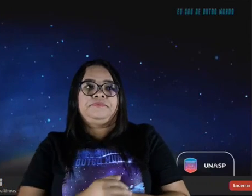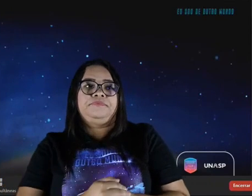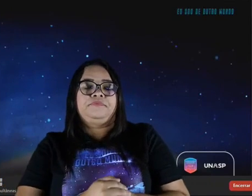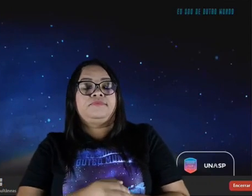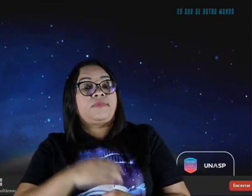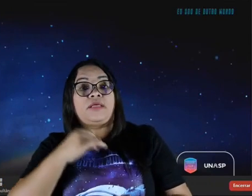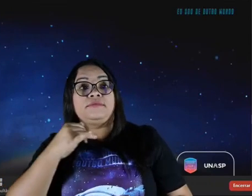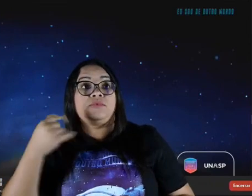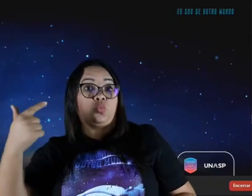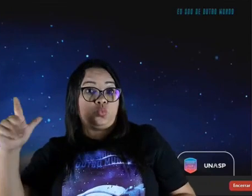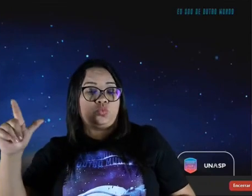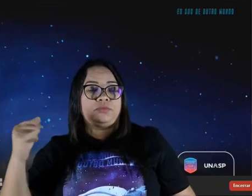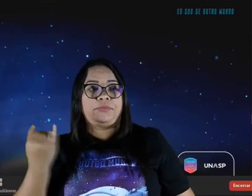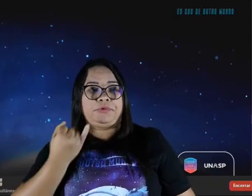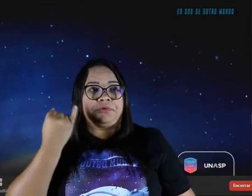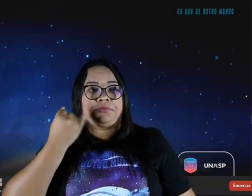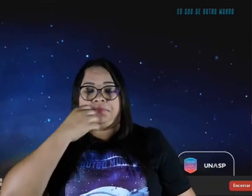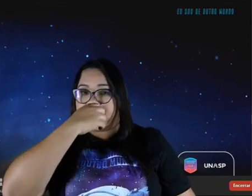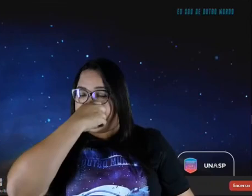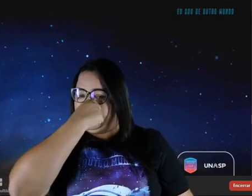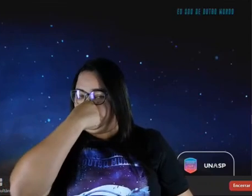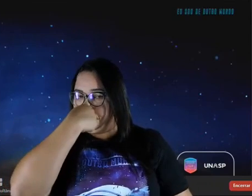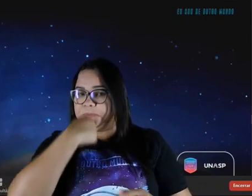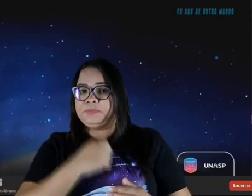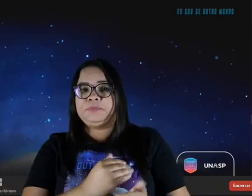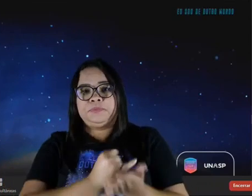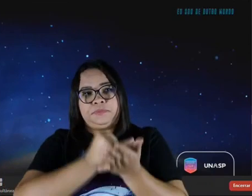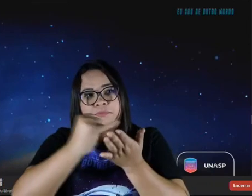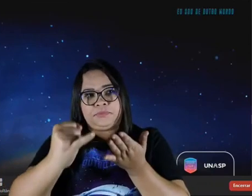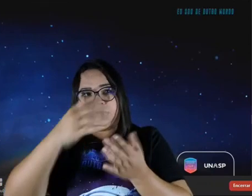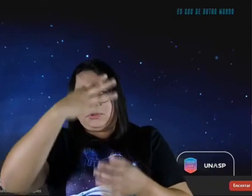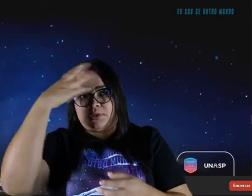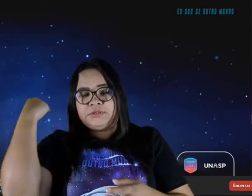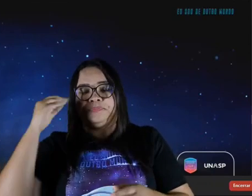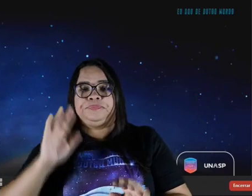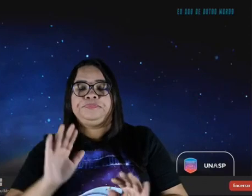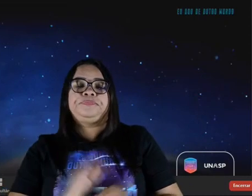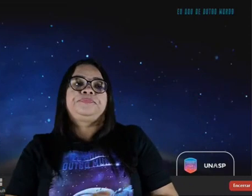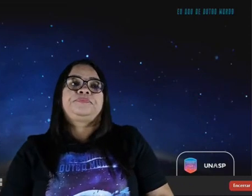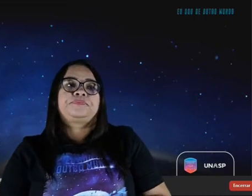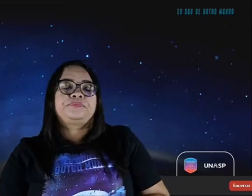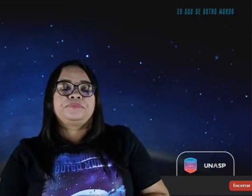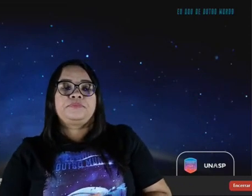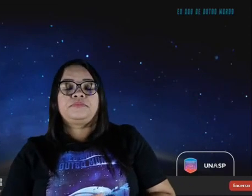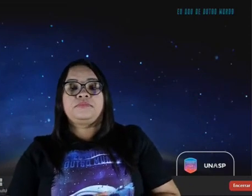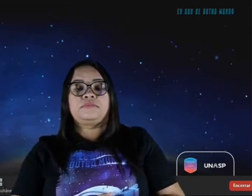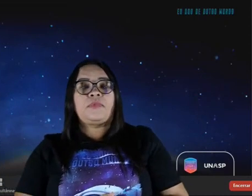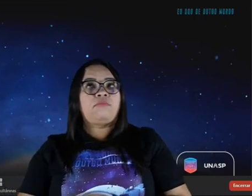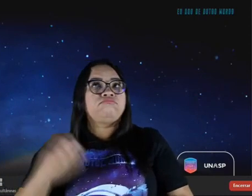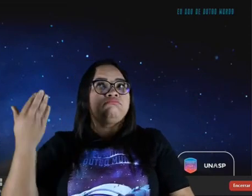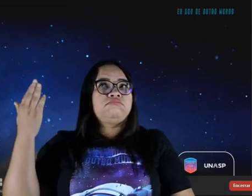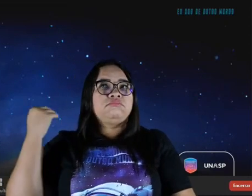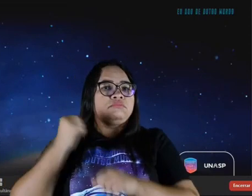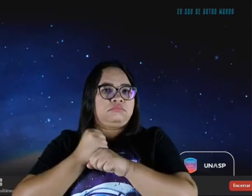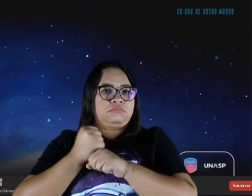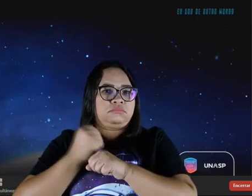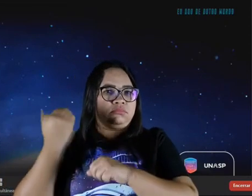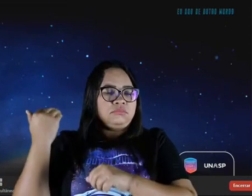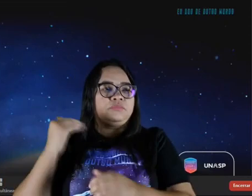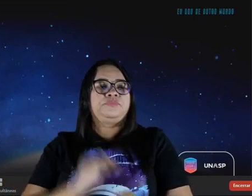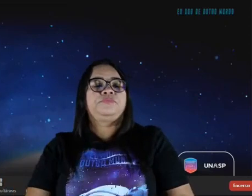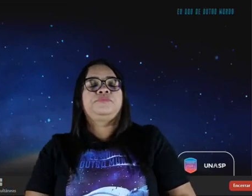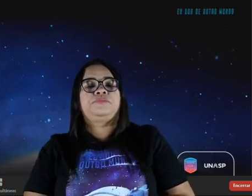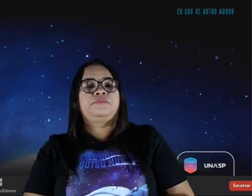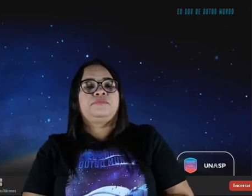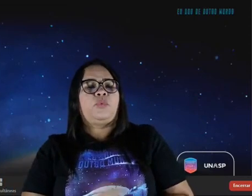mais um elemento aí de problemática ainda na minha introdução, eu havia esquecido disso aqui. Alguns anos atrás,